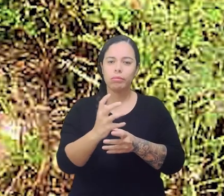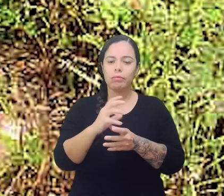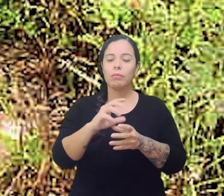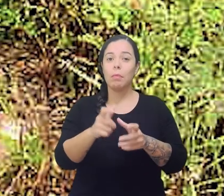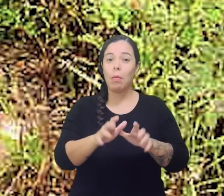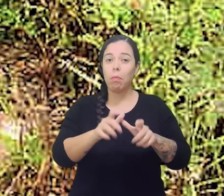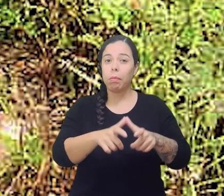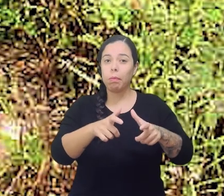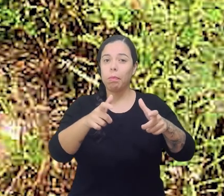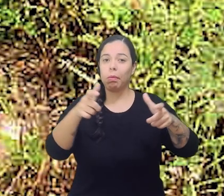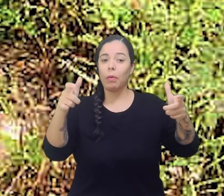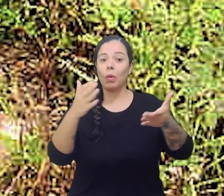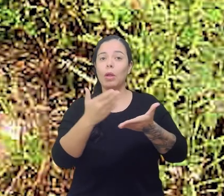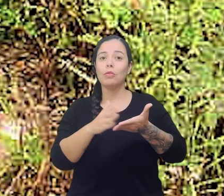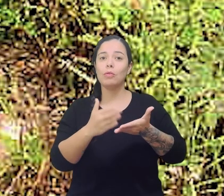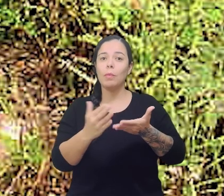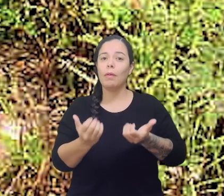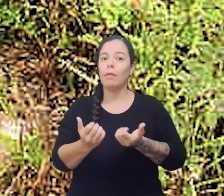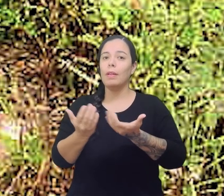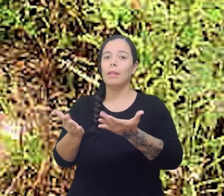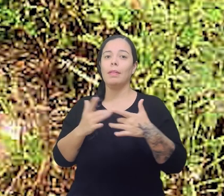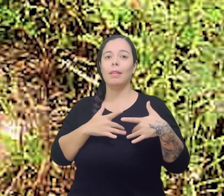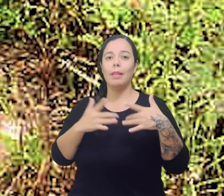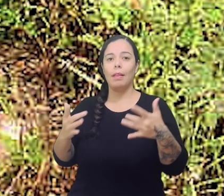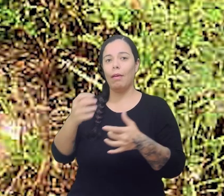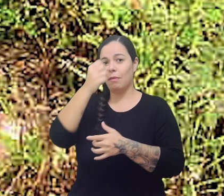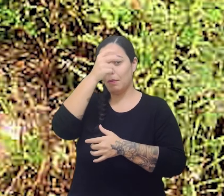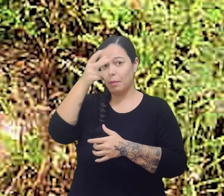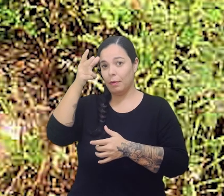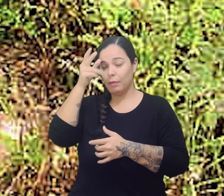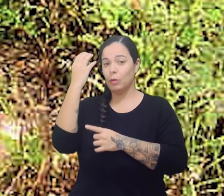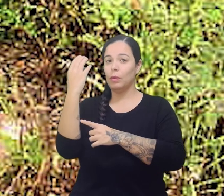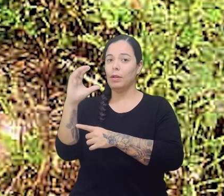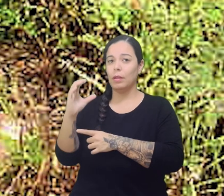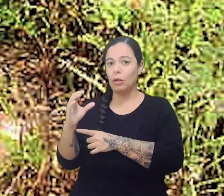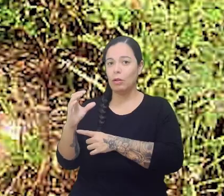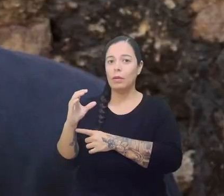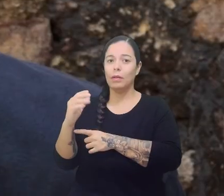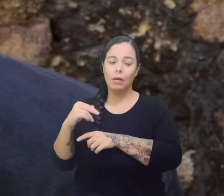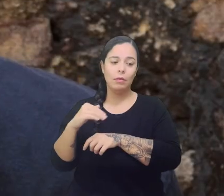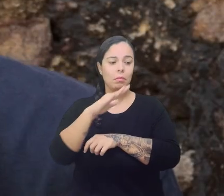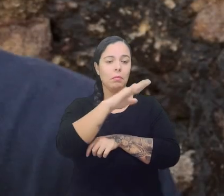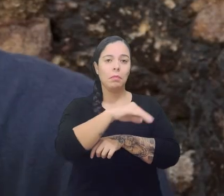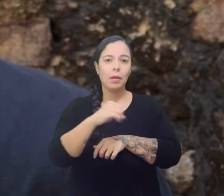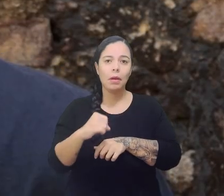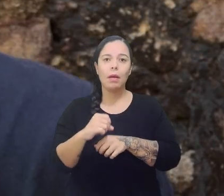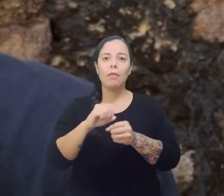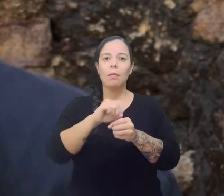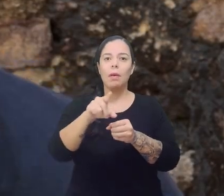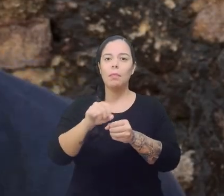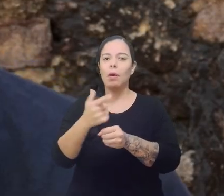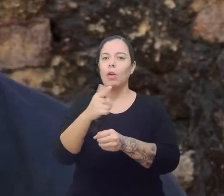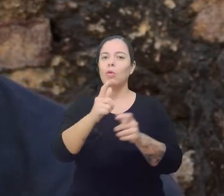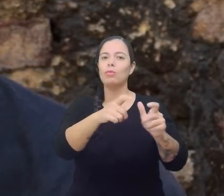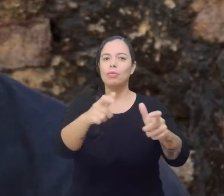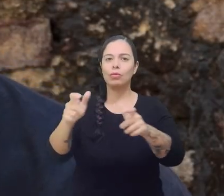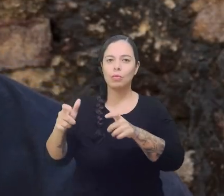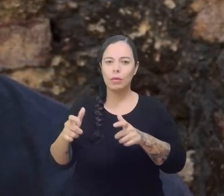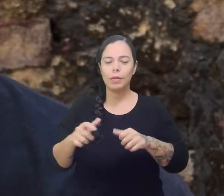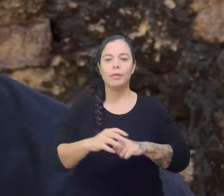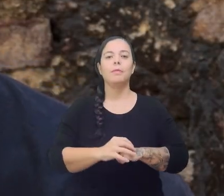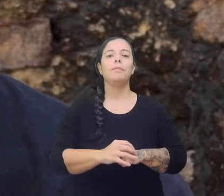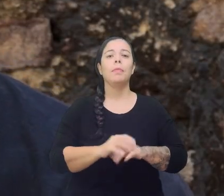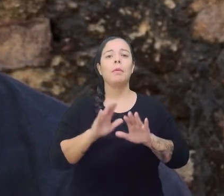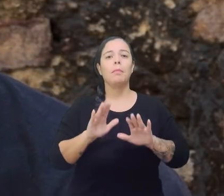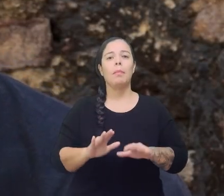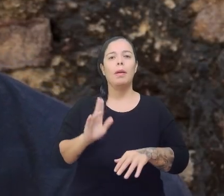pegava a muda lá para plantar em Itacoatiara, plantar em Charitas, plantar em outros lugares. Só que o George sofria uma pressão